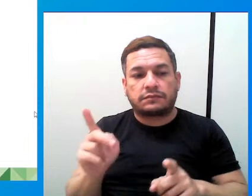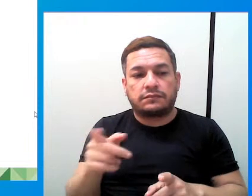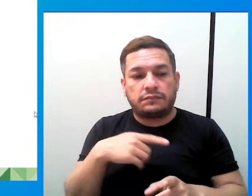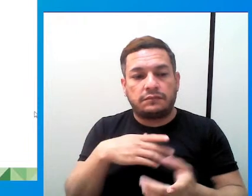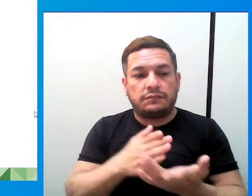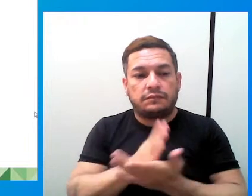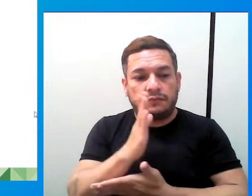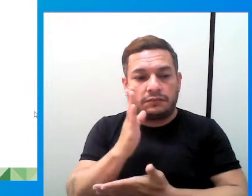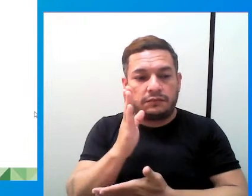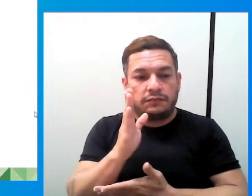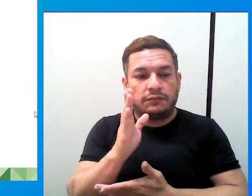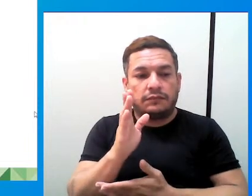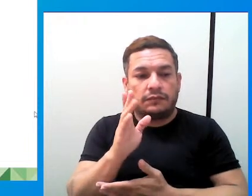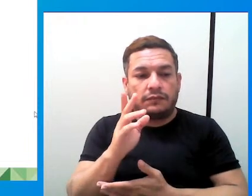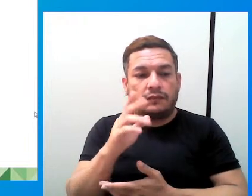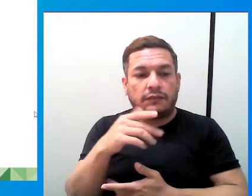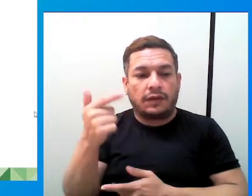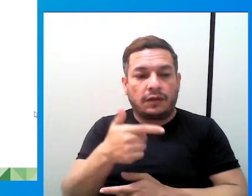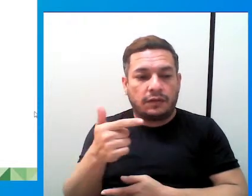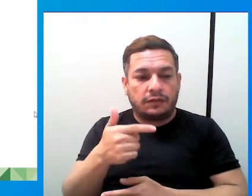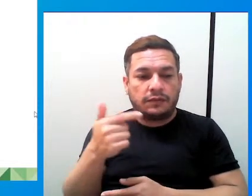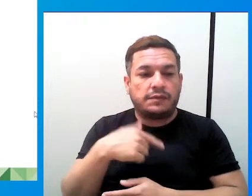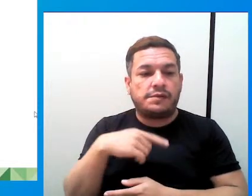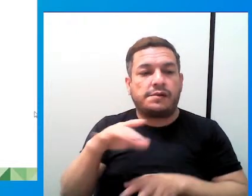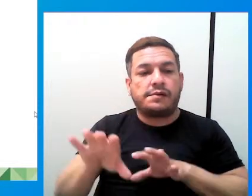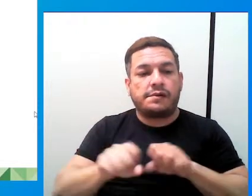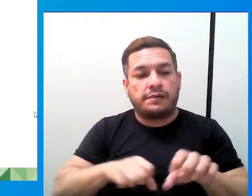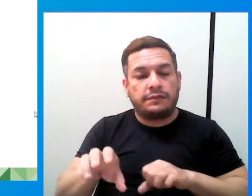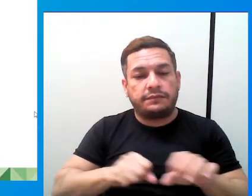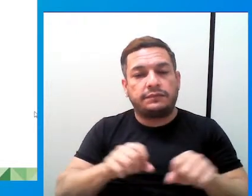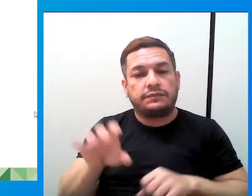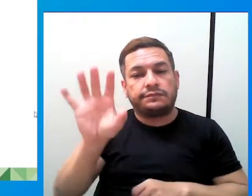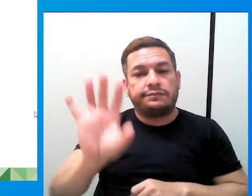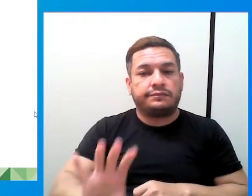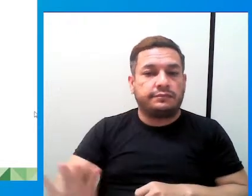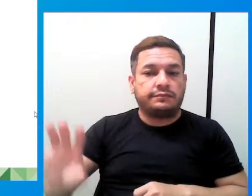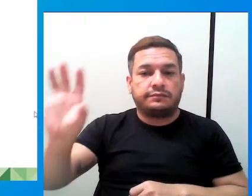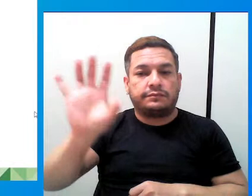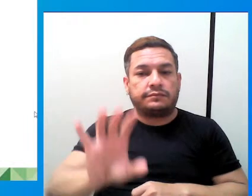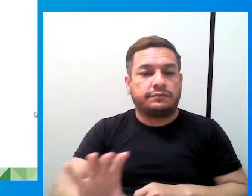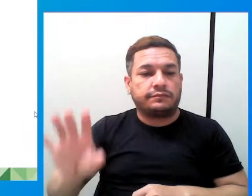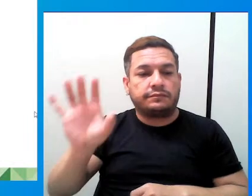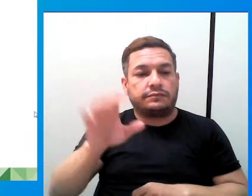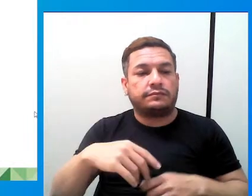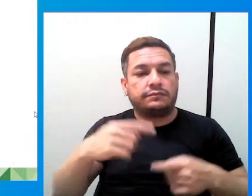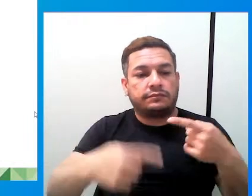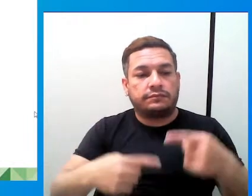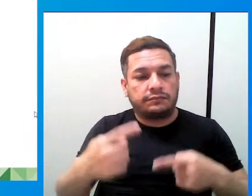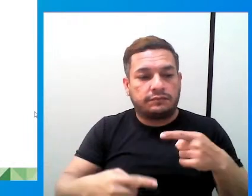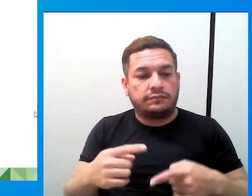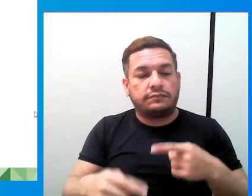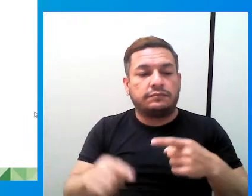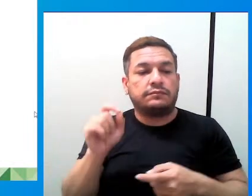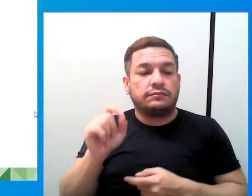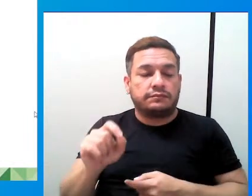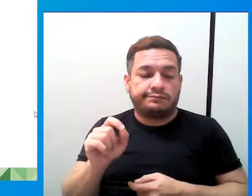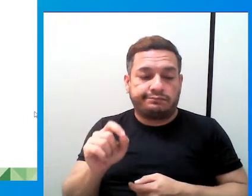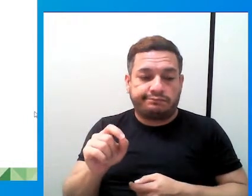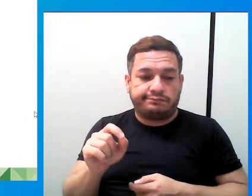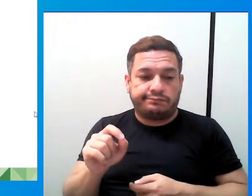aprovada, nós fizemos ainda na etapa 2 formações regionalizadas, né, a partir da política